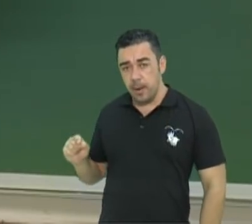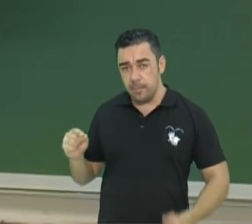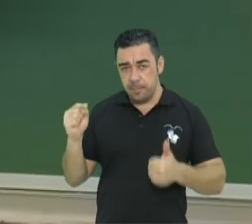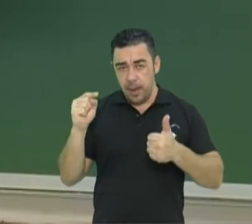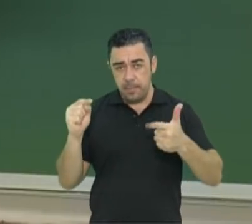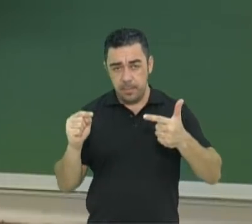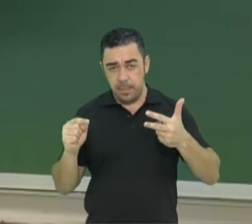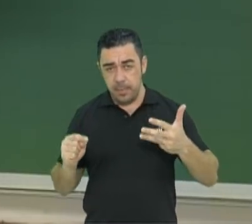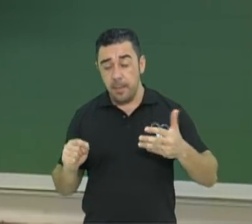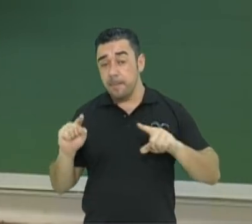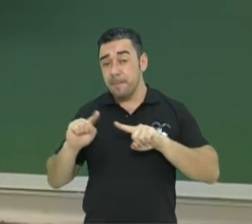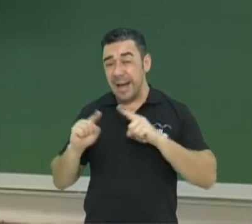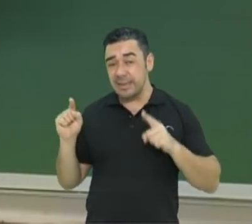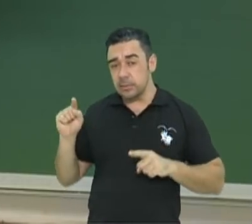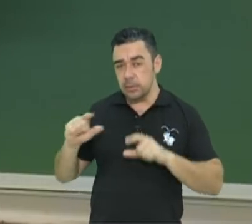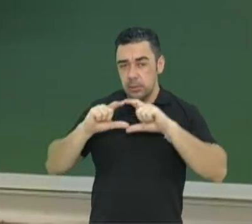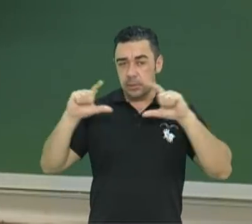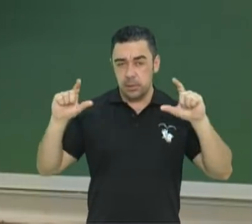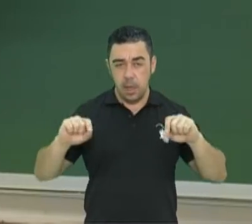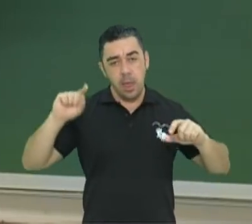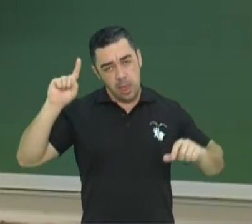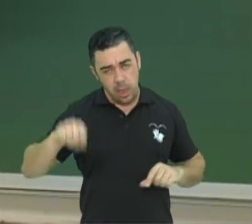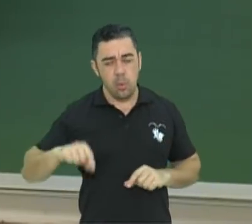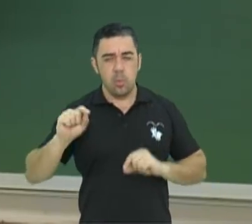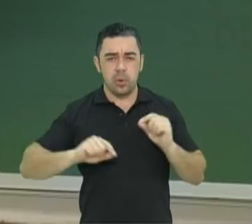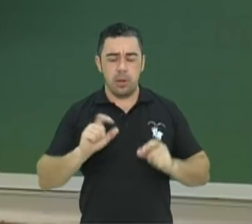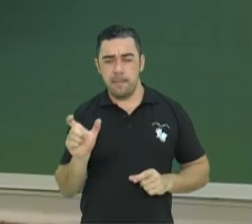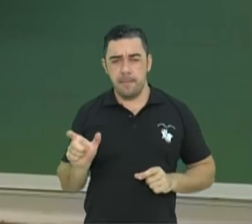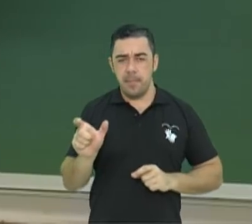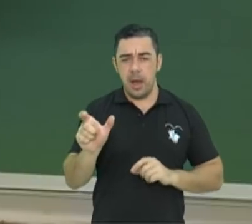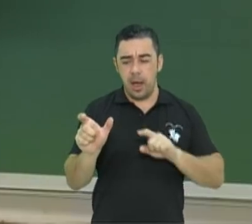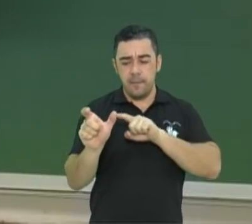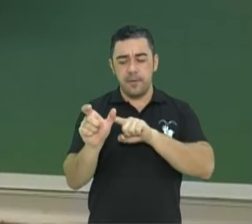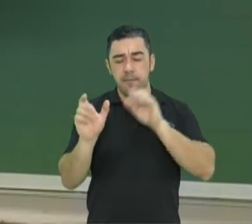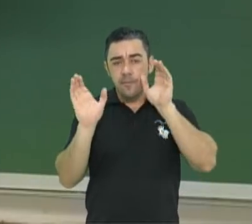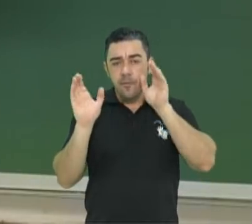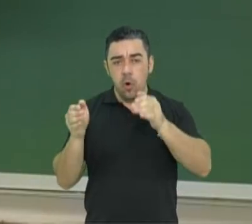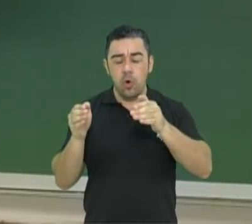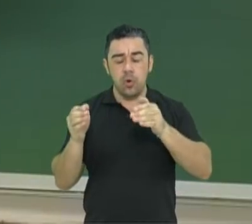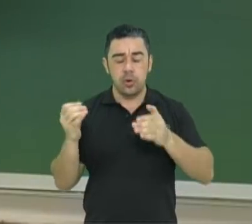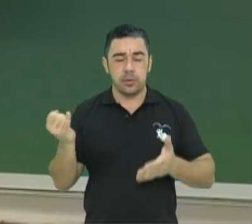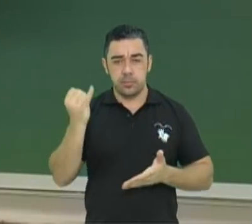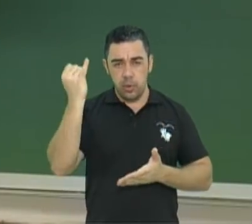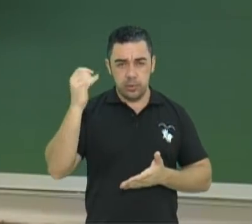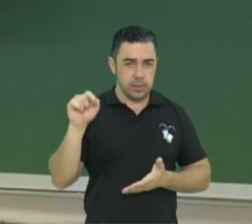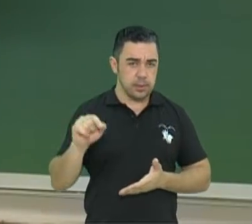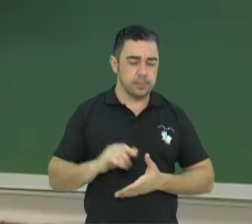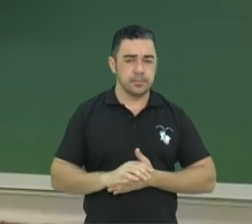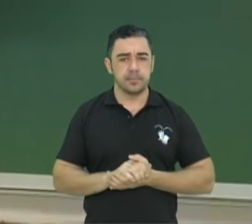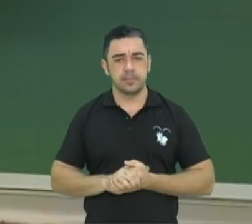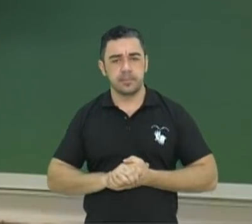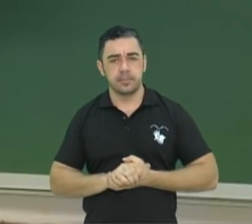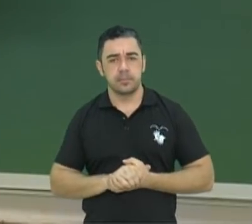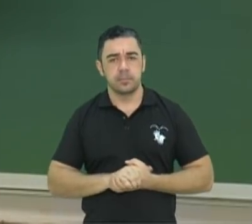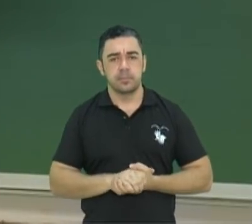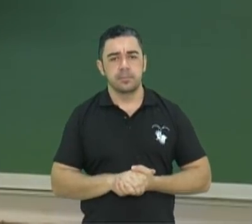trecho especificamente, serviu para enfatizar uma palavra ou ideia. Tudo bem?